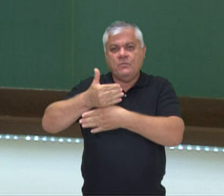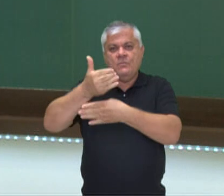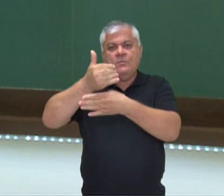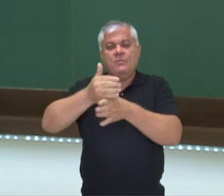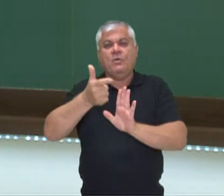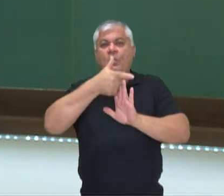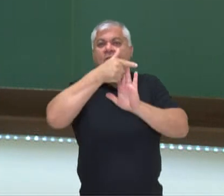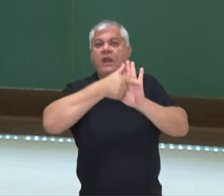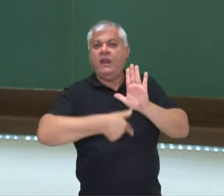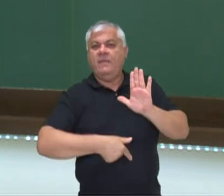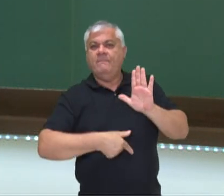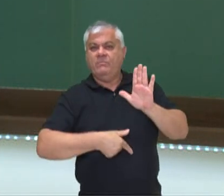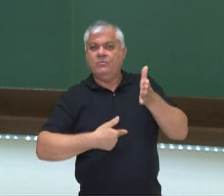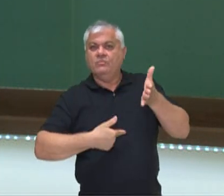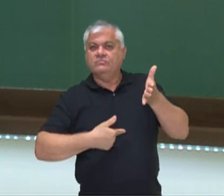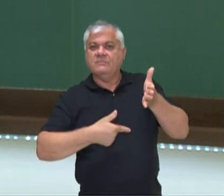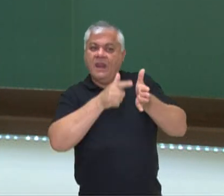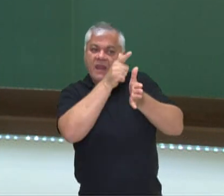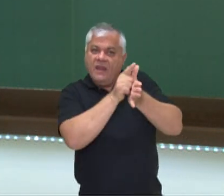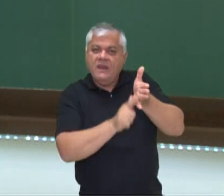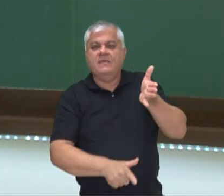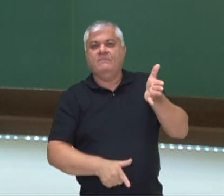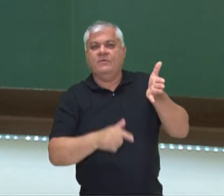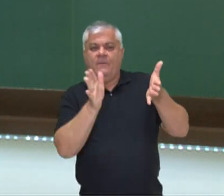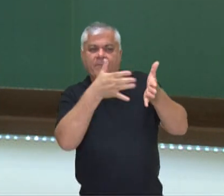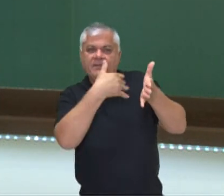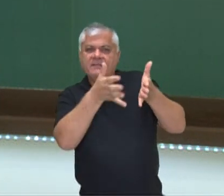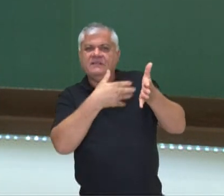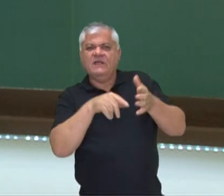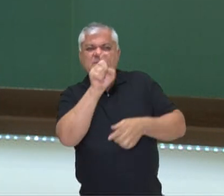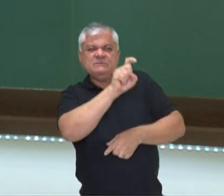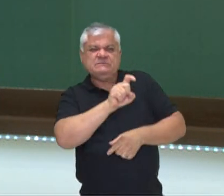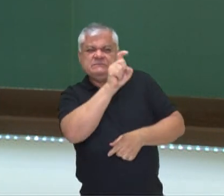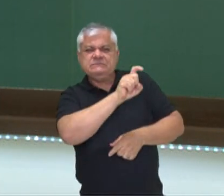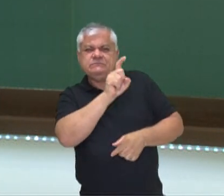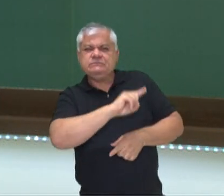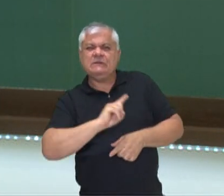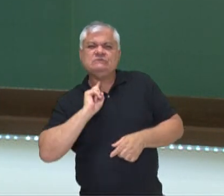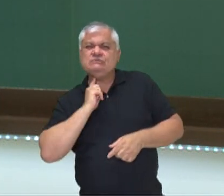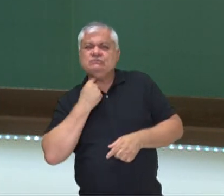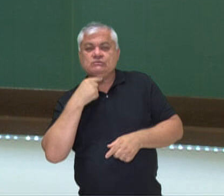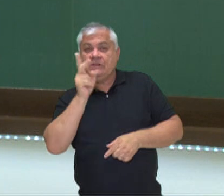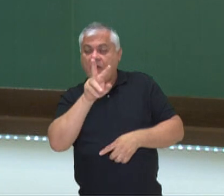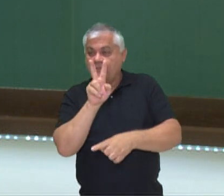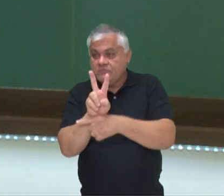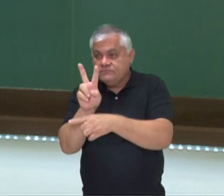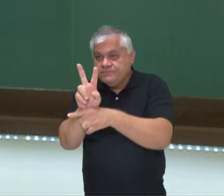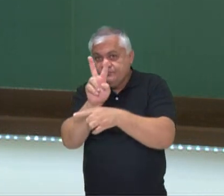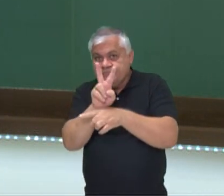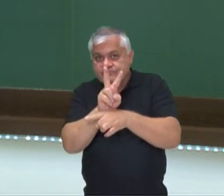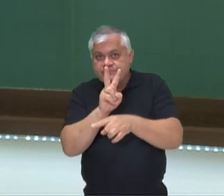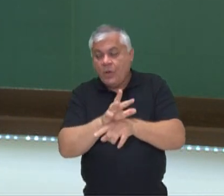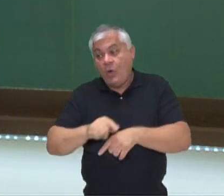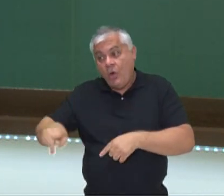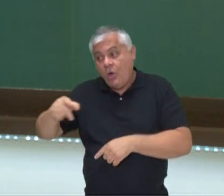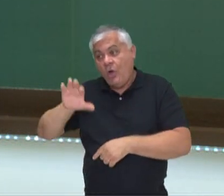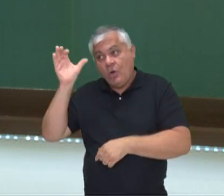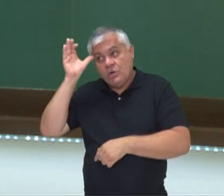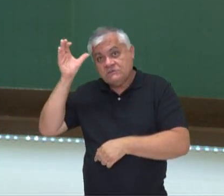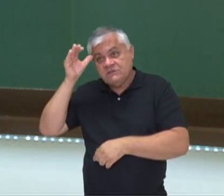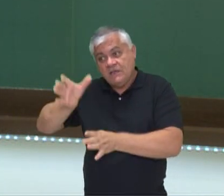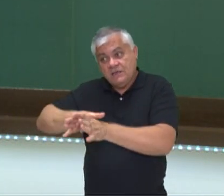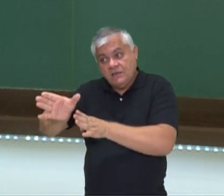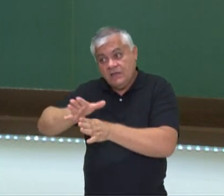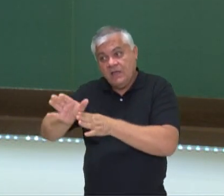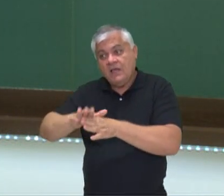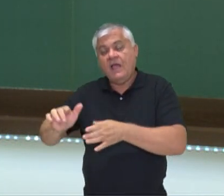limpos. Isso é uma forma de você colaborar. Se não houver pichação, se você conscientizar os seus colegas, já vai ser sua